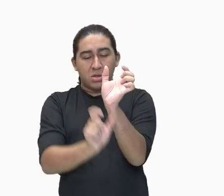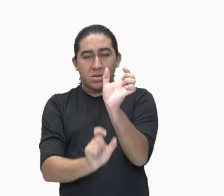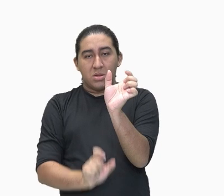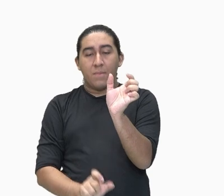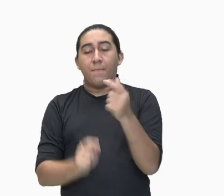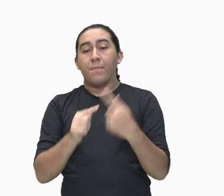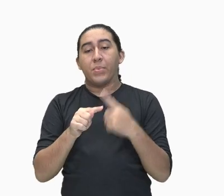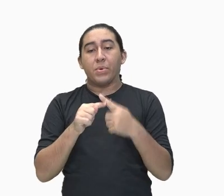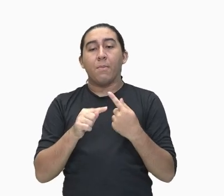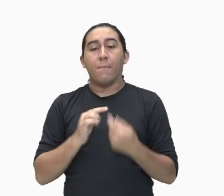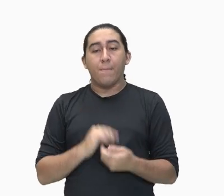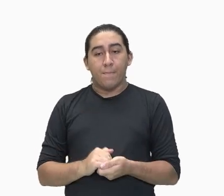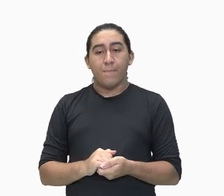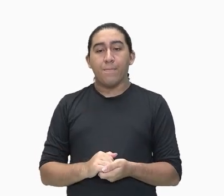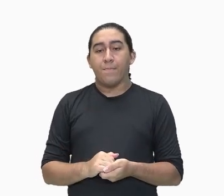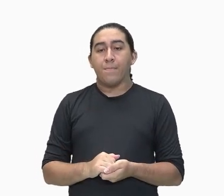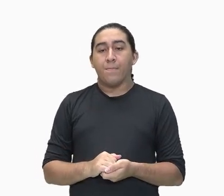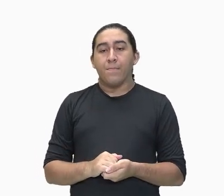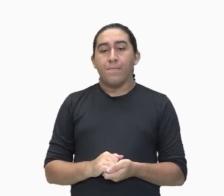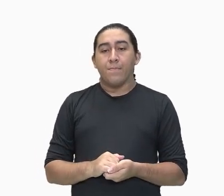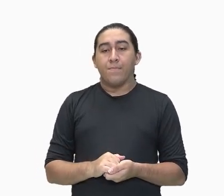eu vou